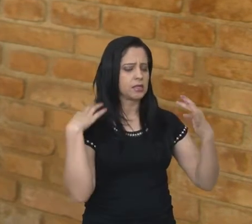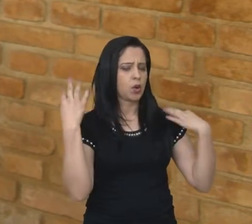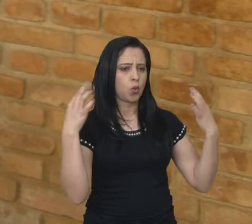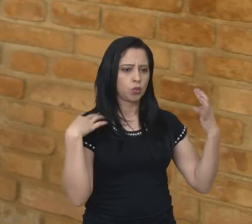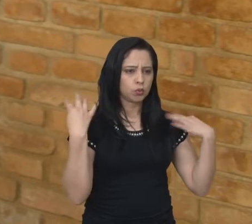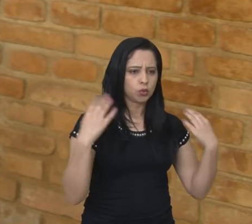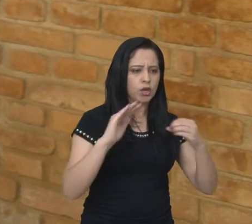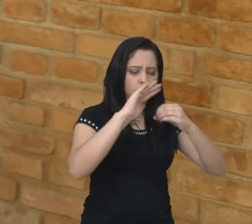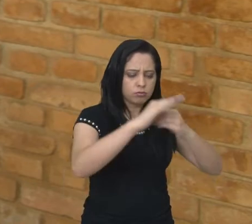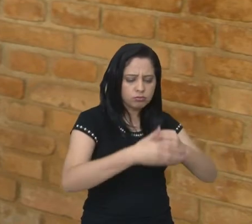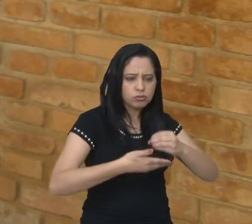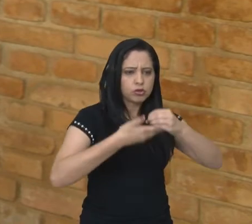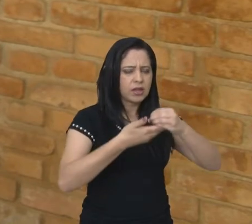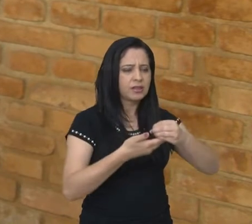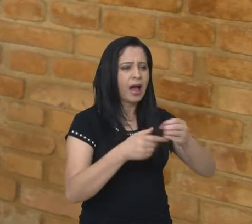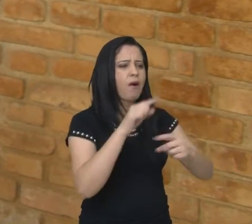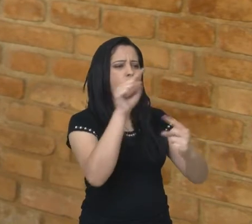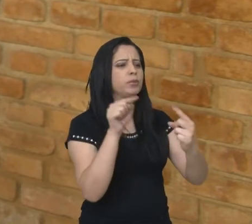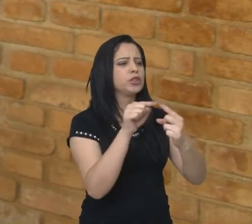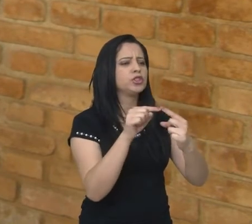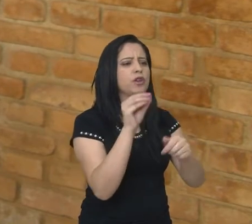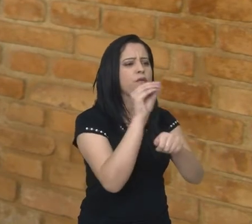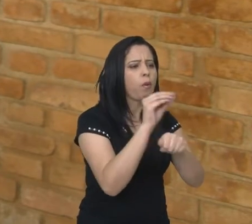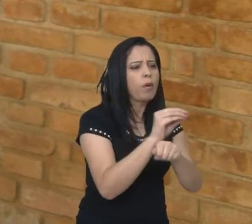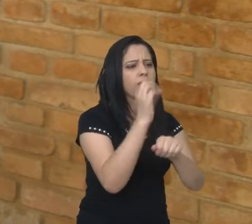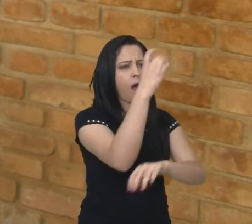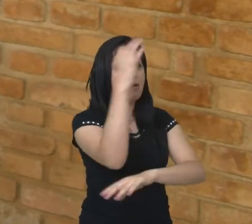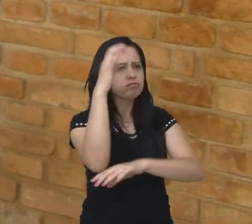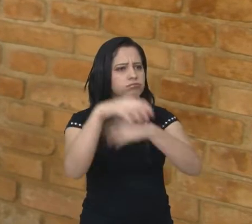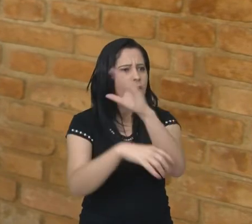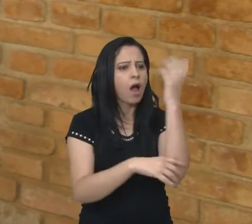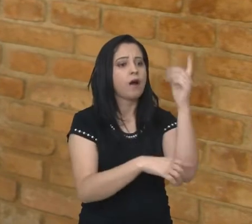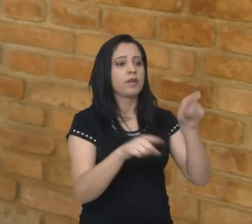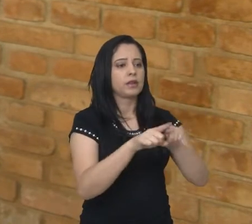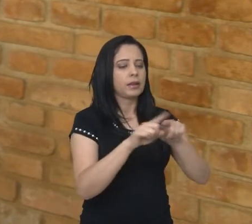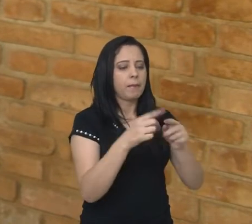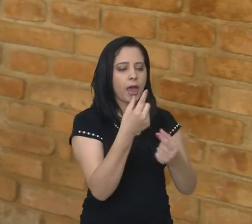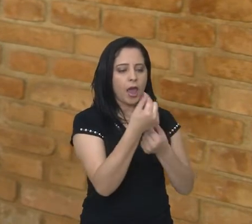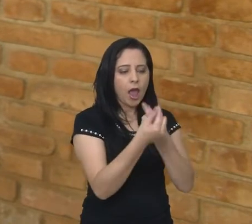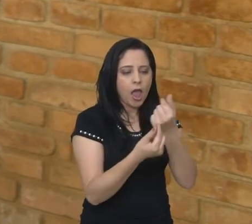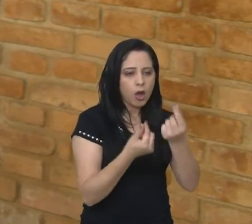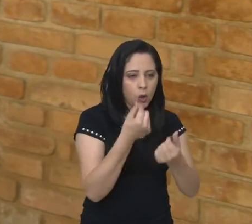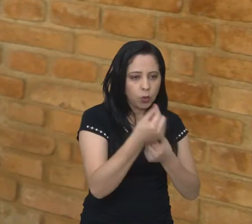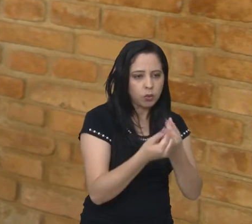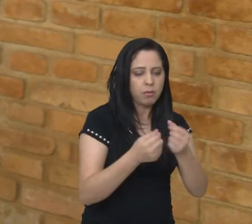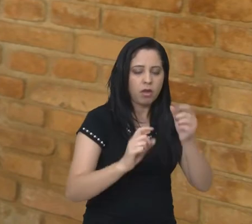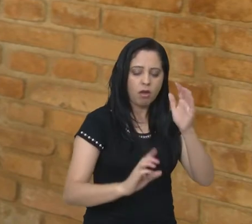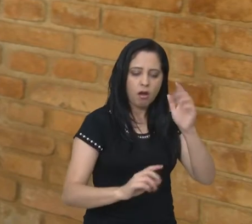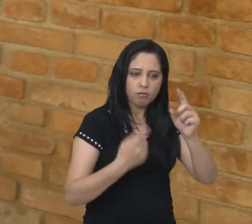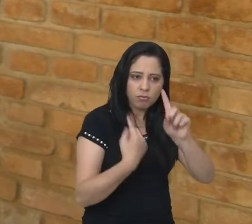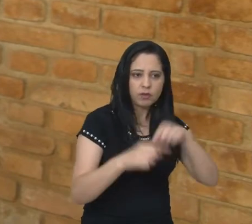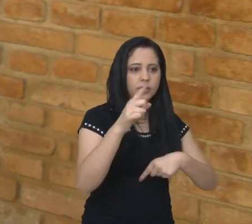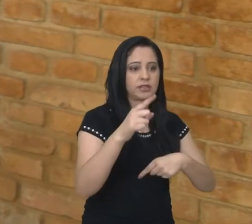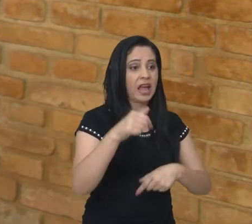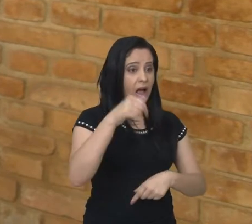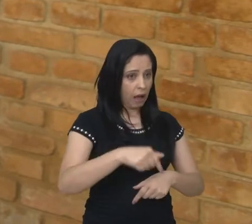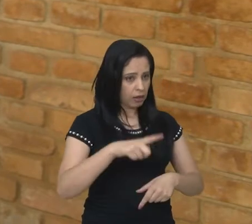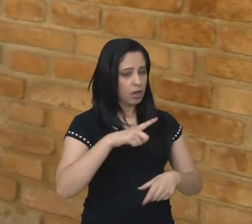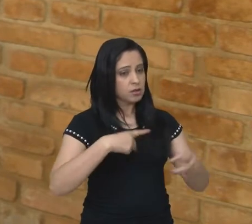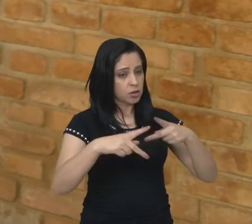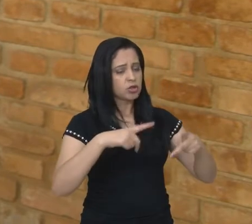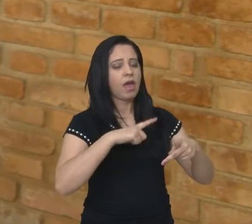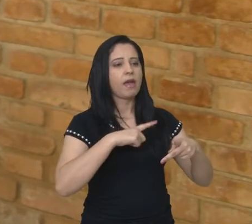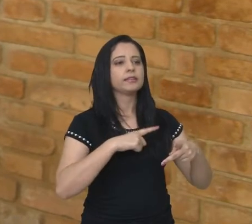forma sustentável e com o objetivo do fomento da economia. Então, nós temos aqui em São José dos Campos turismo